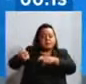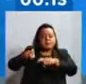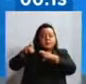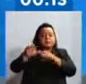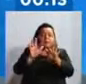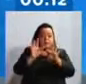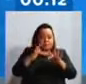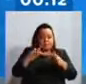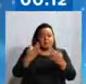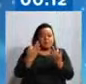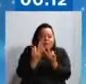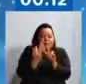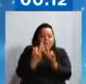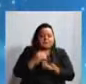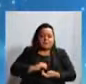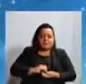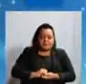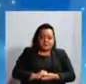familiar.